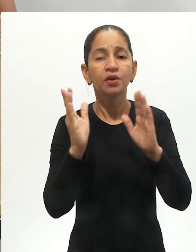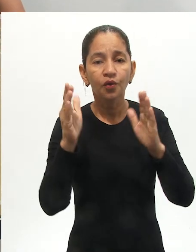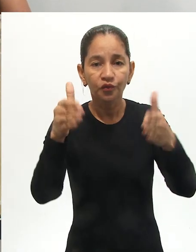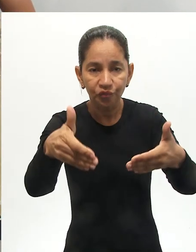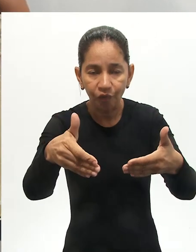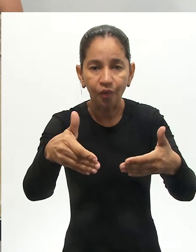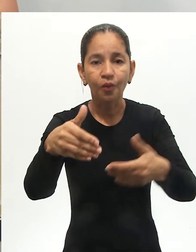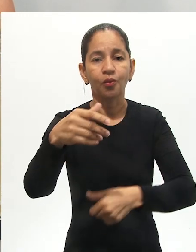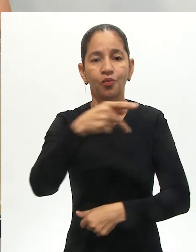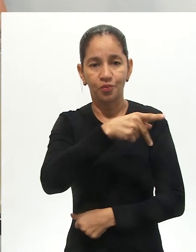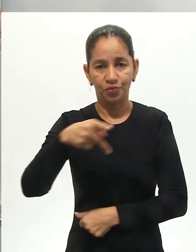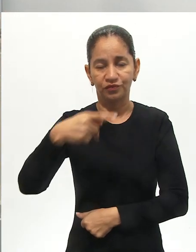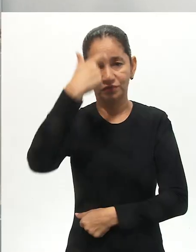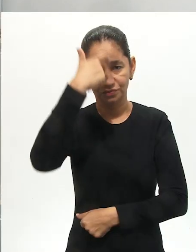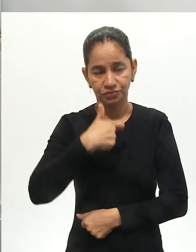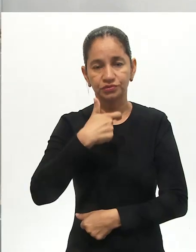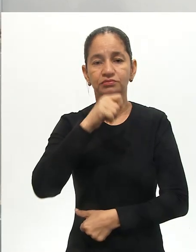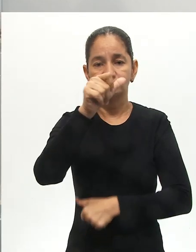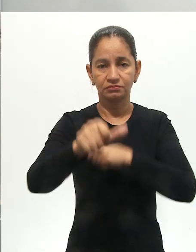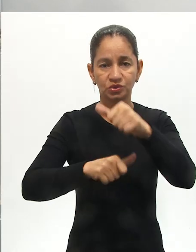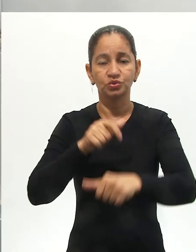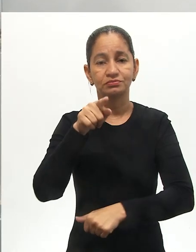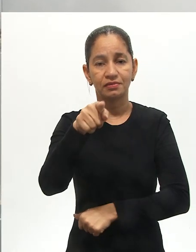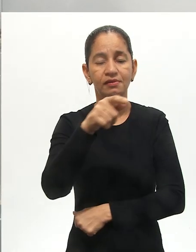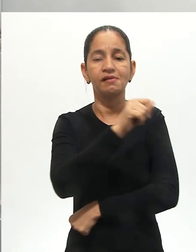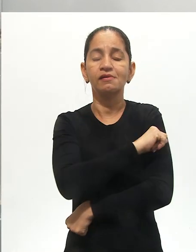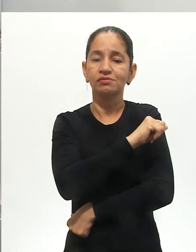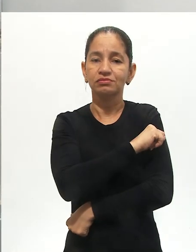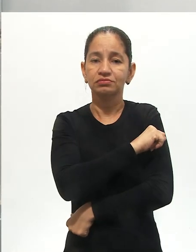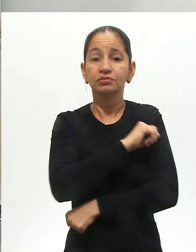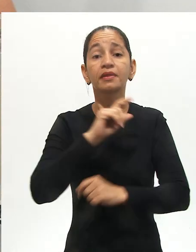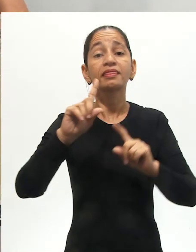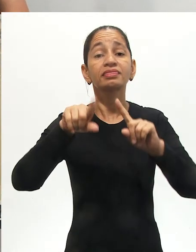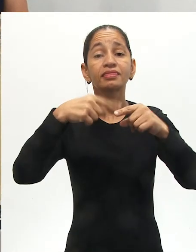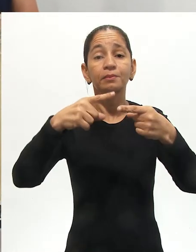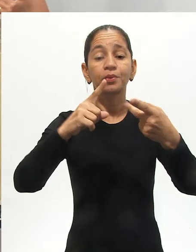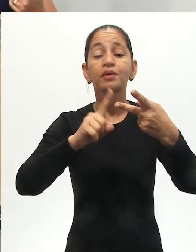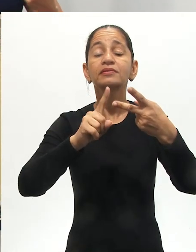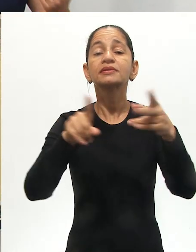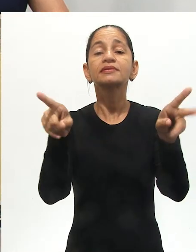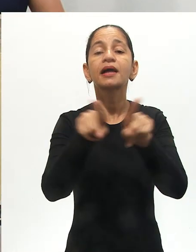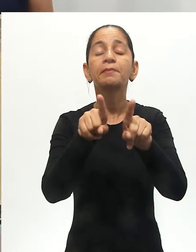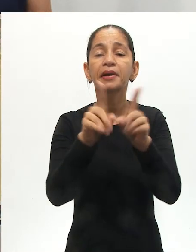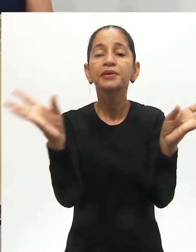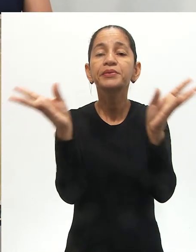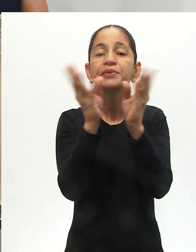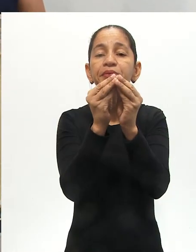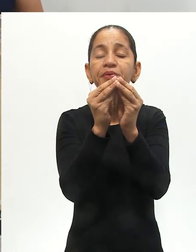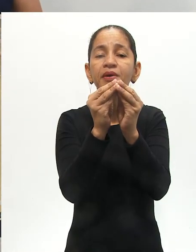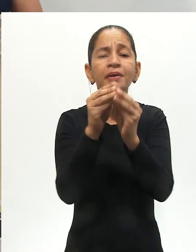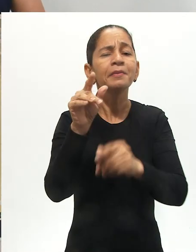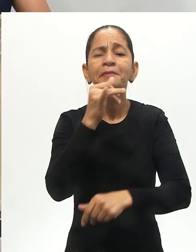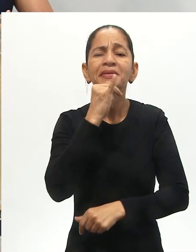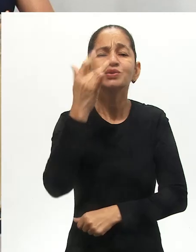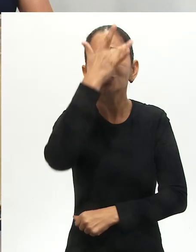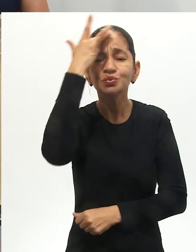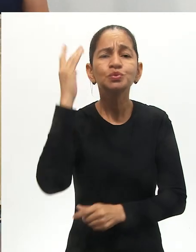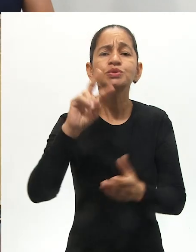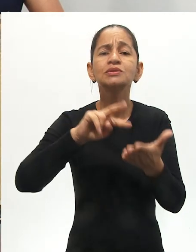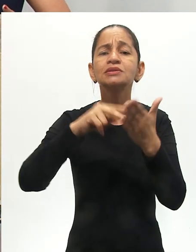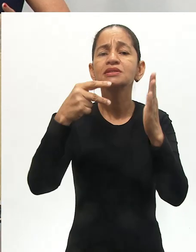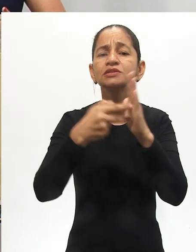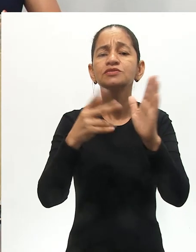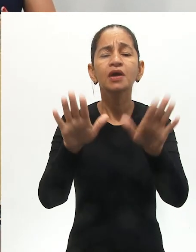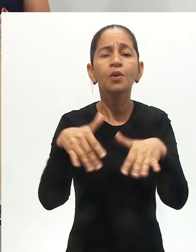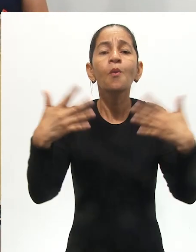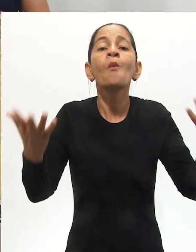eixo do professor para o aluno e uma mudança do entendimento de ser humano, em que esse ser humano